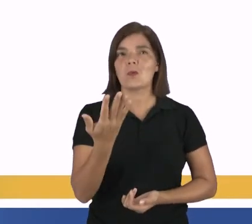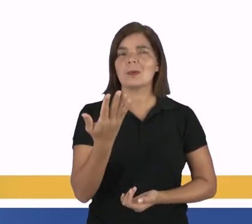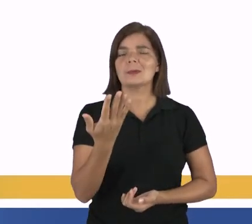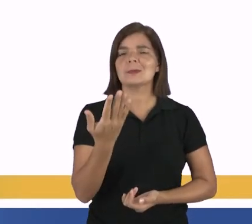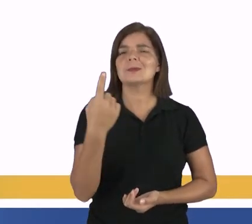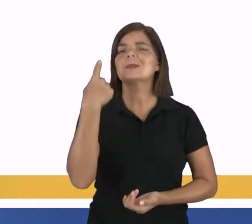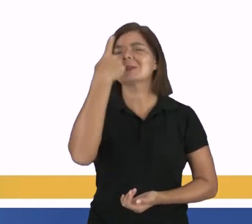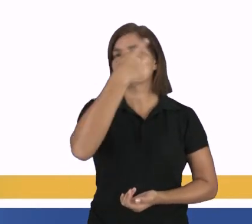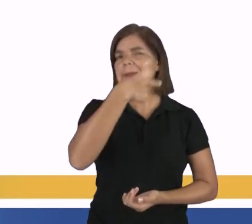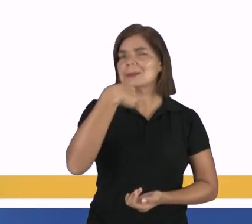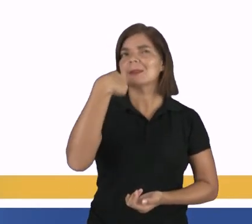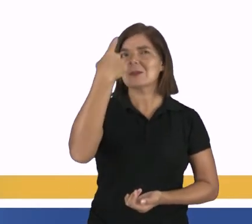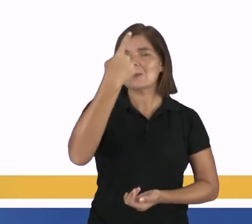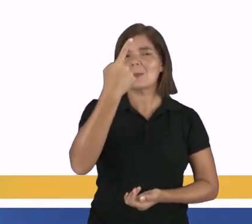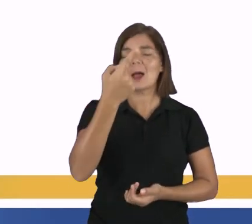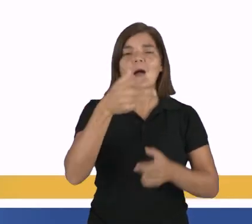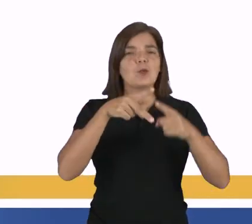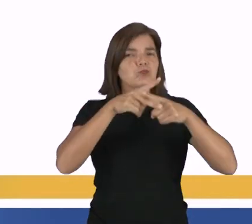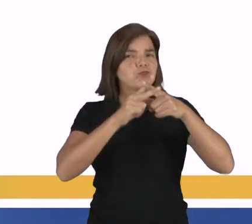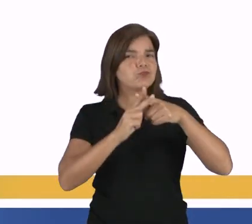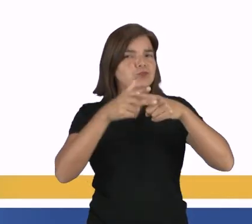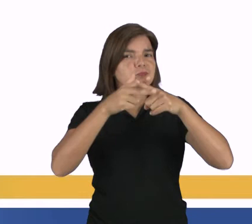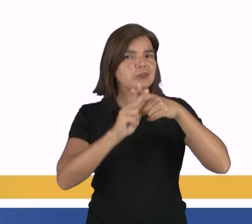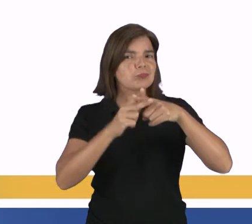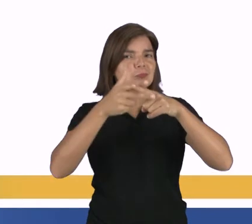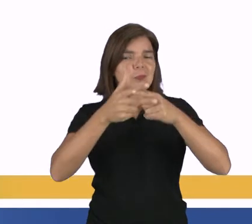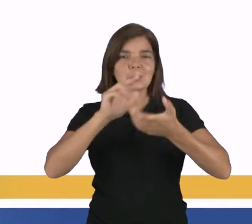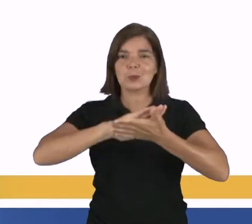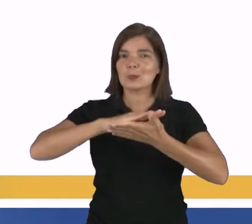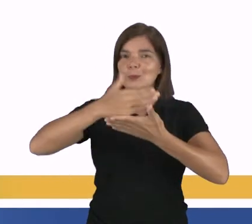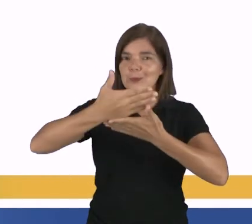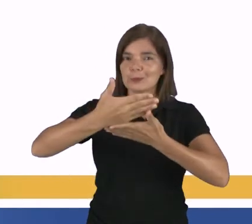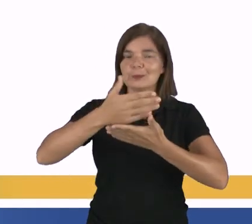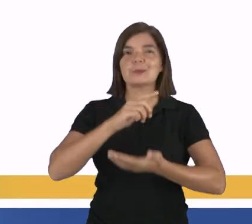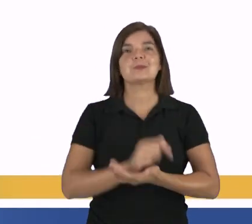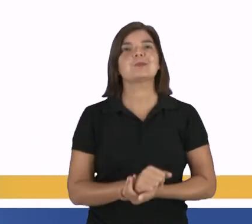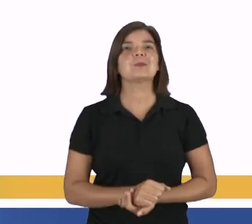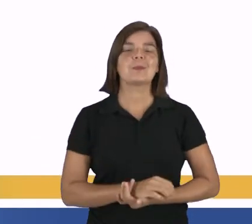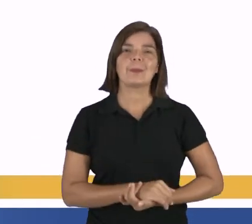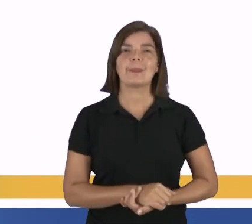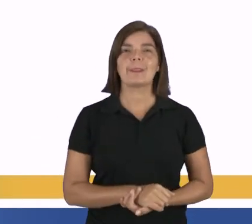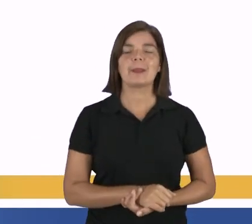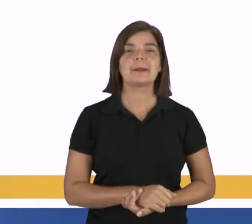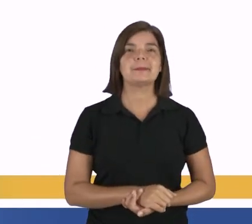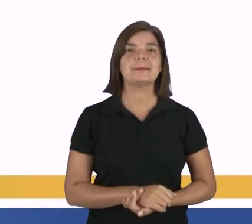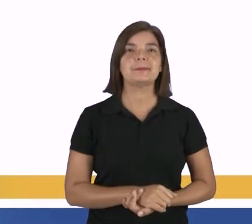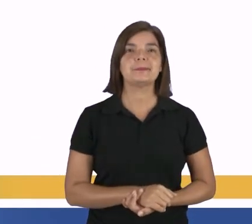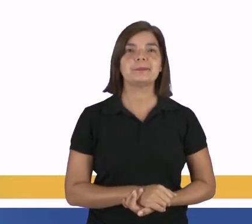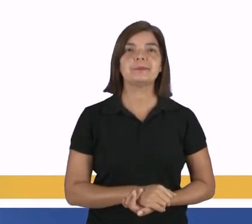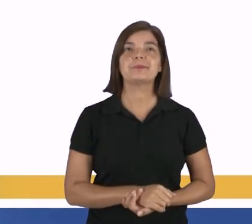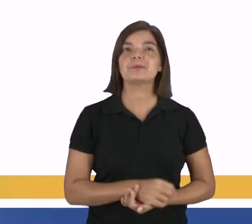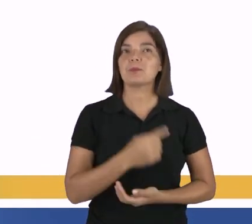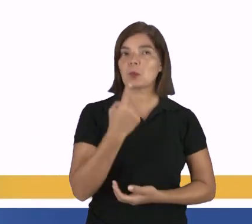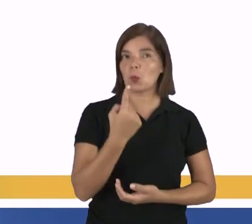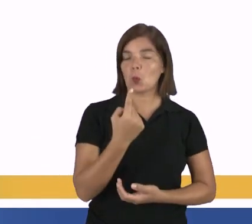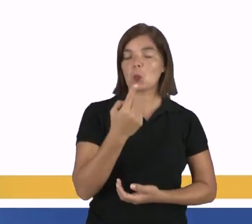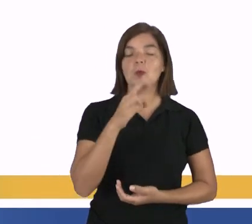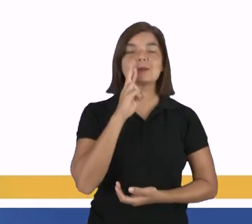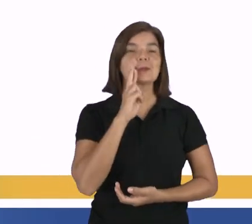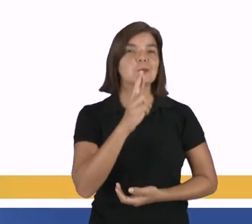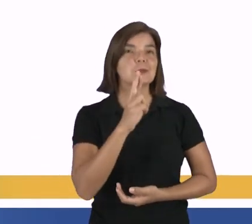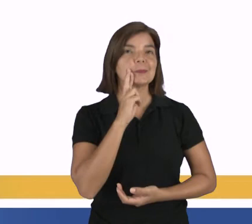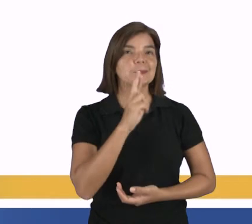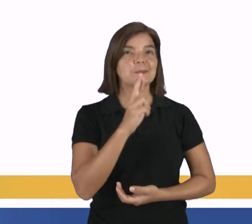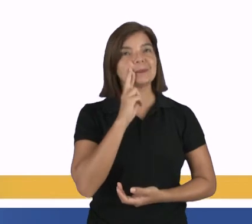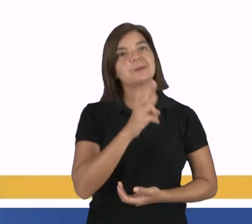laptop? Essa é a frase que está em inglês acima. Aí nós temos uma opção de